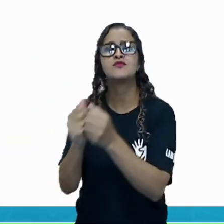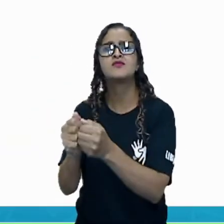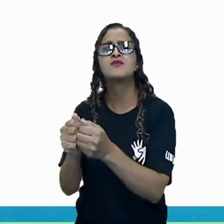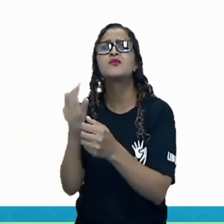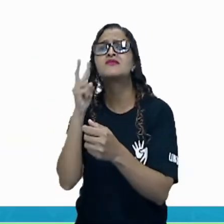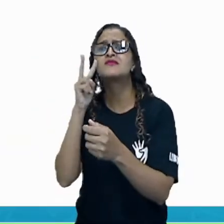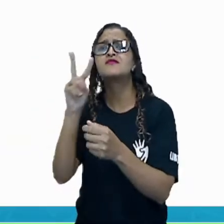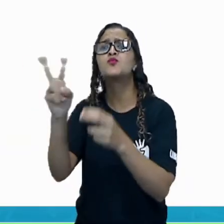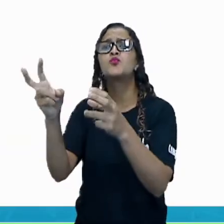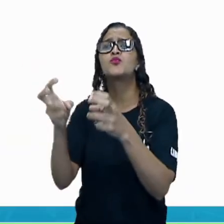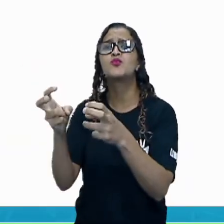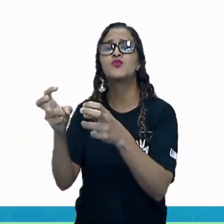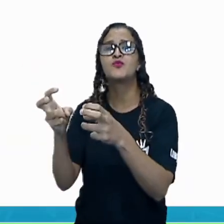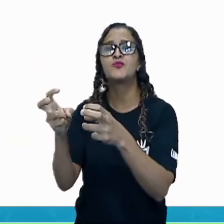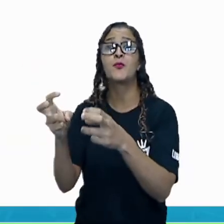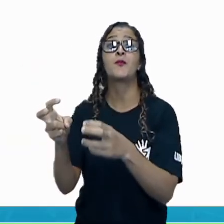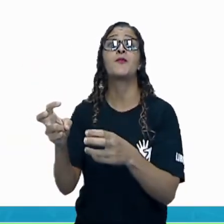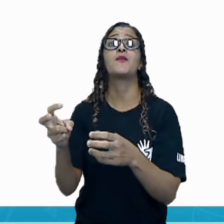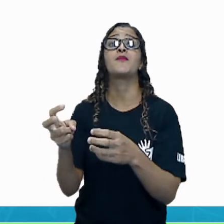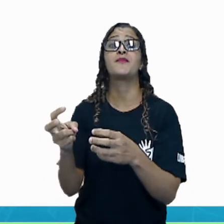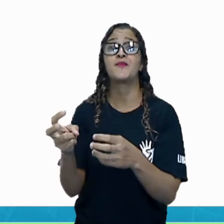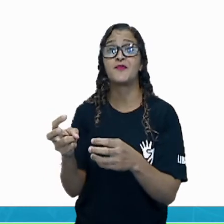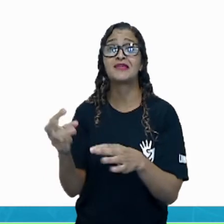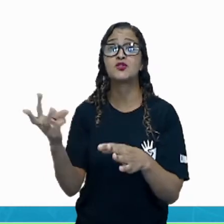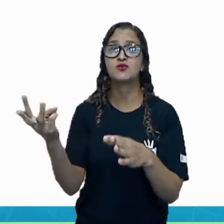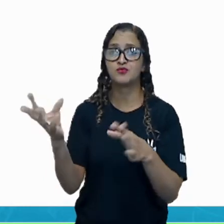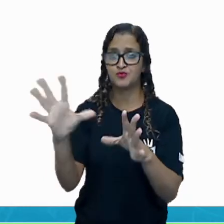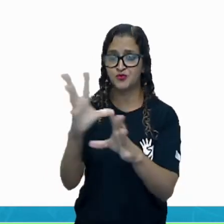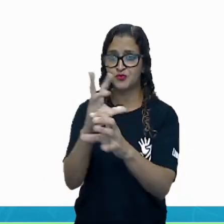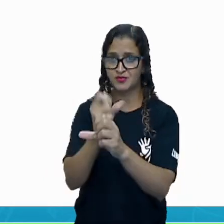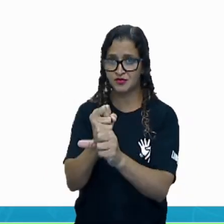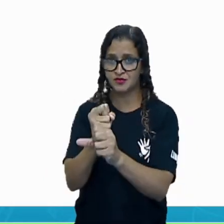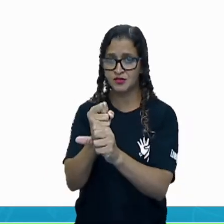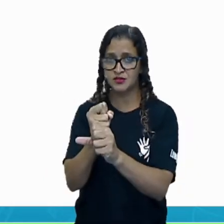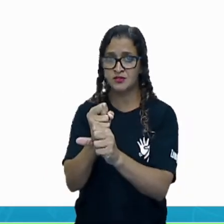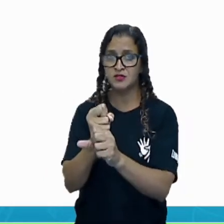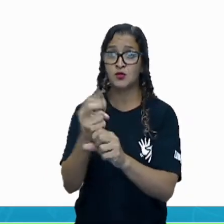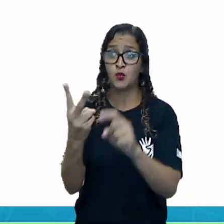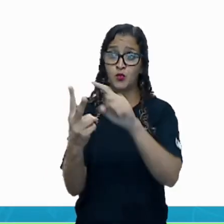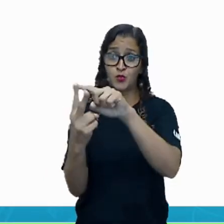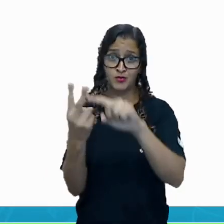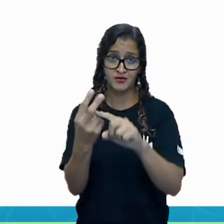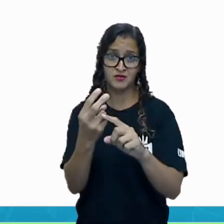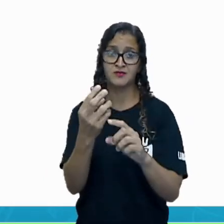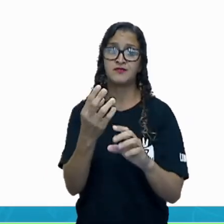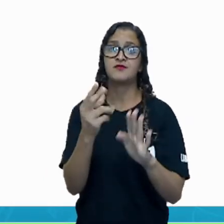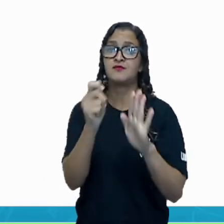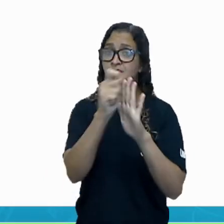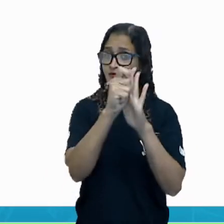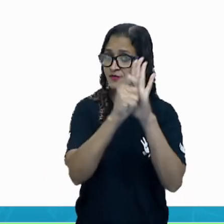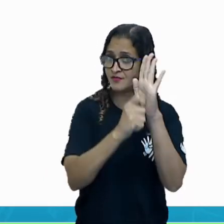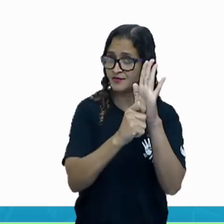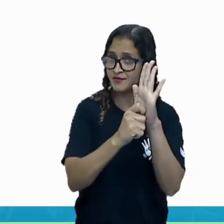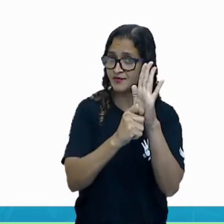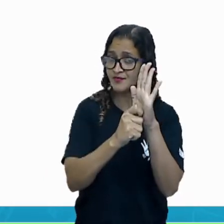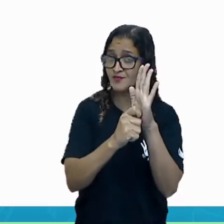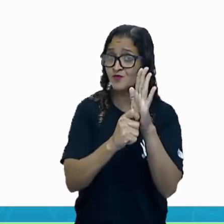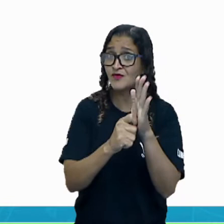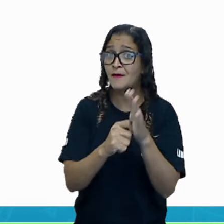aqui? Eu trouxe a soma de 2 algarismos. Mas eu trouxe